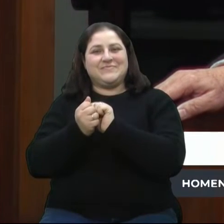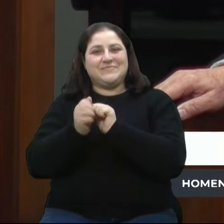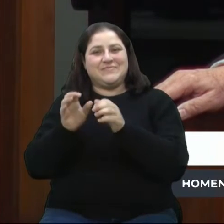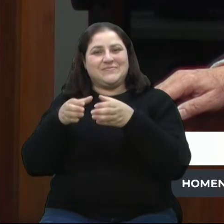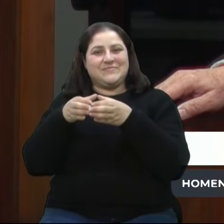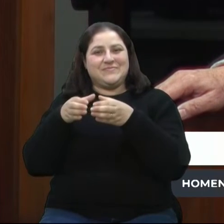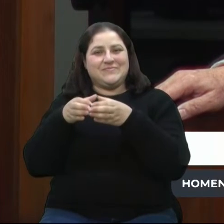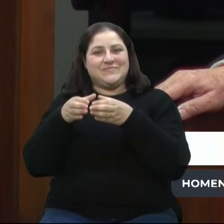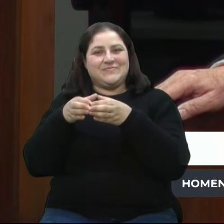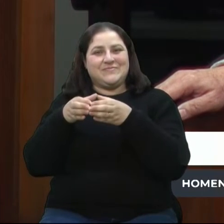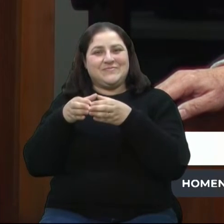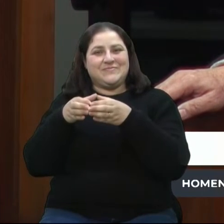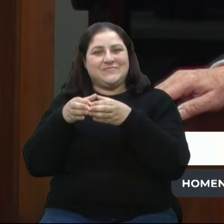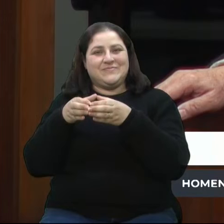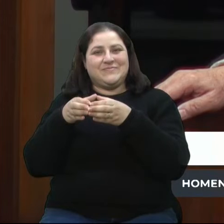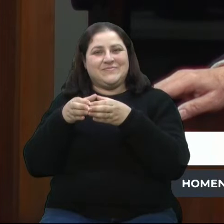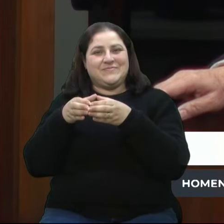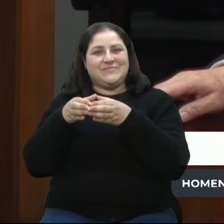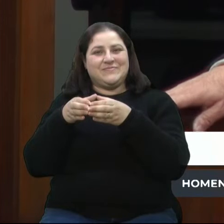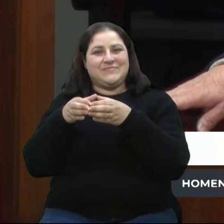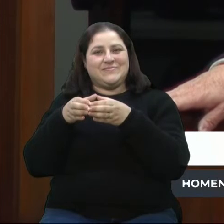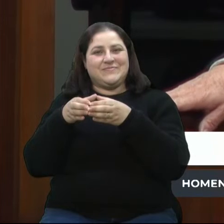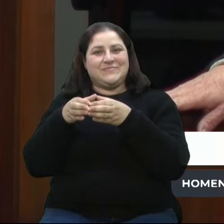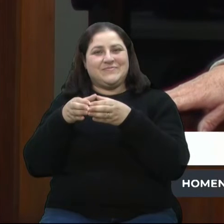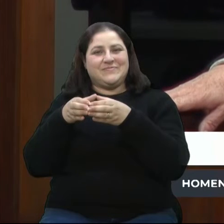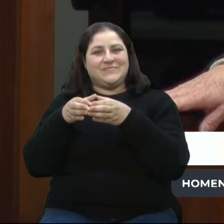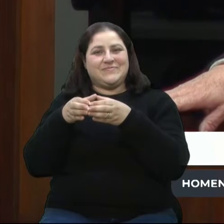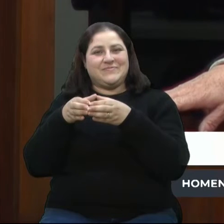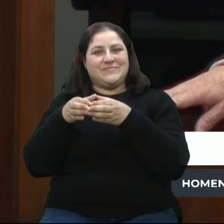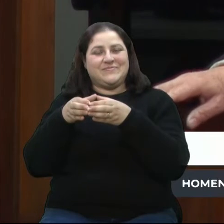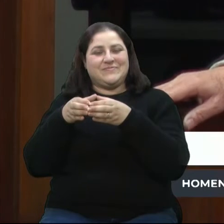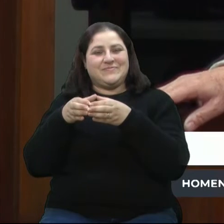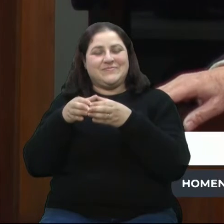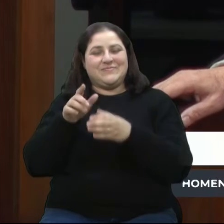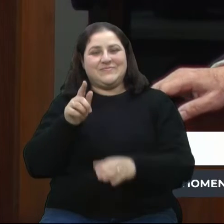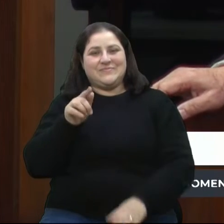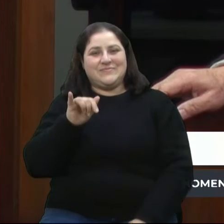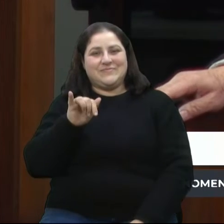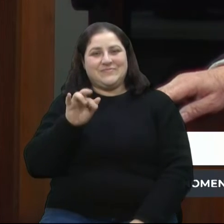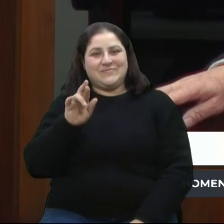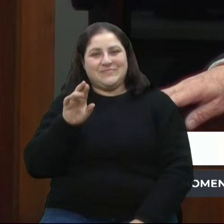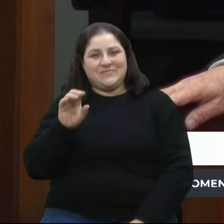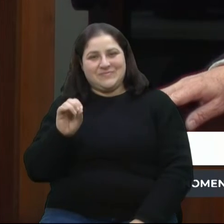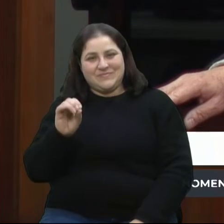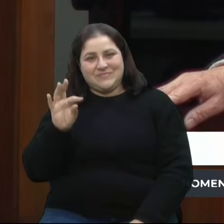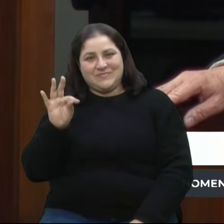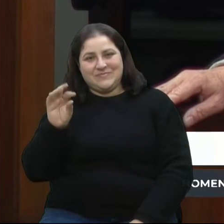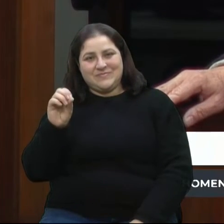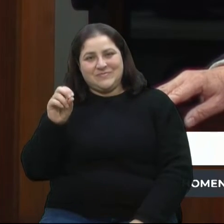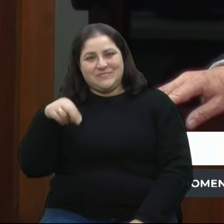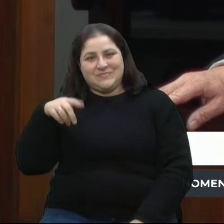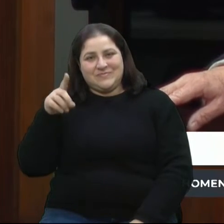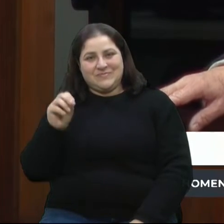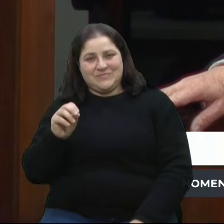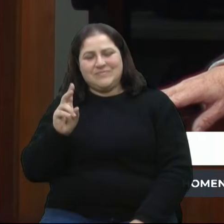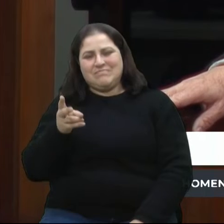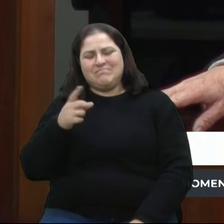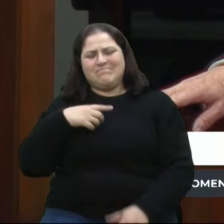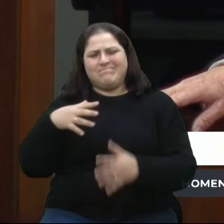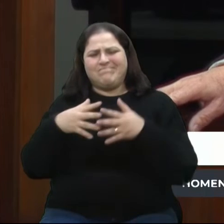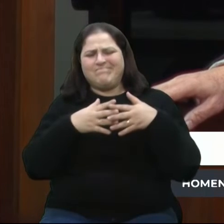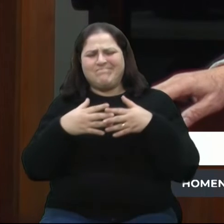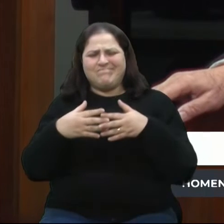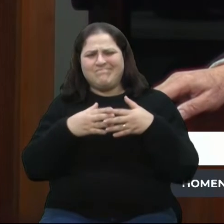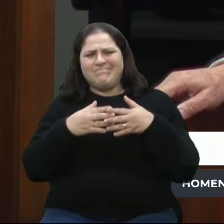grupo, né, do Girotondo, né, que sempre confundo com